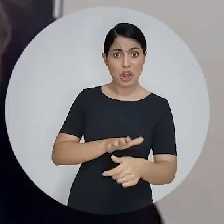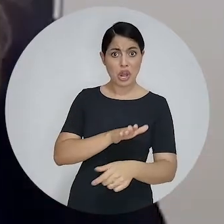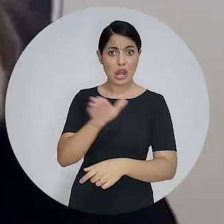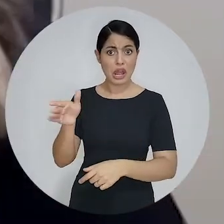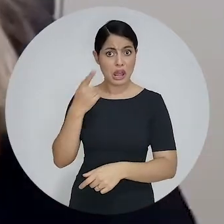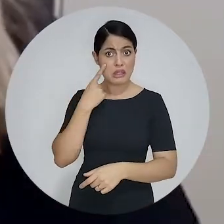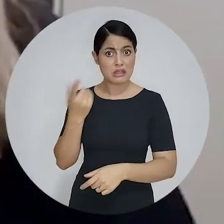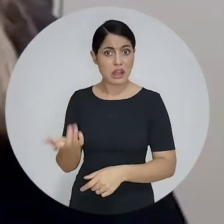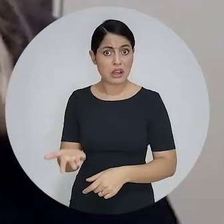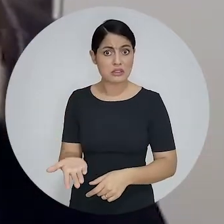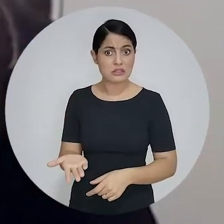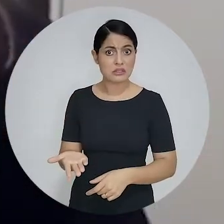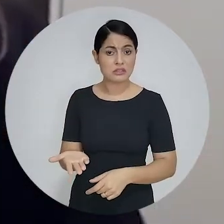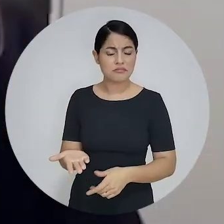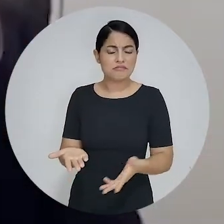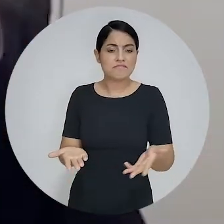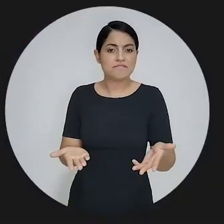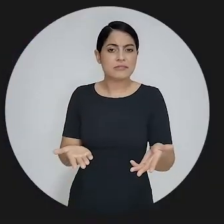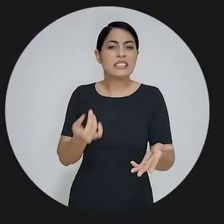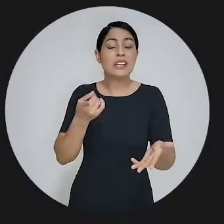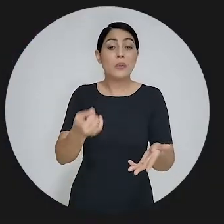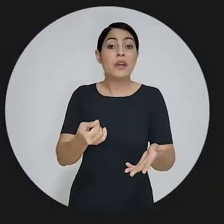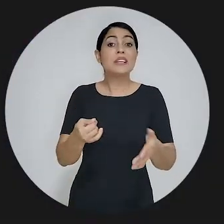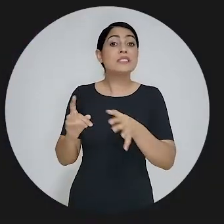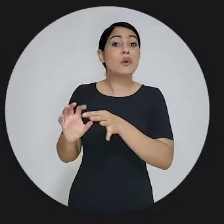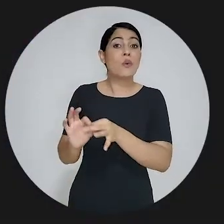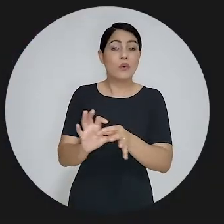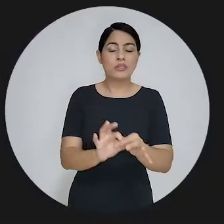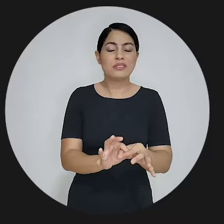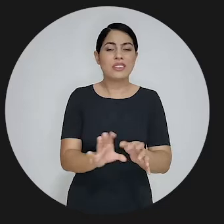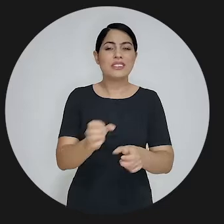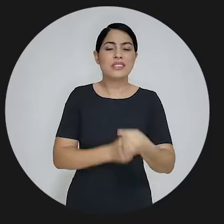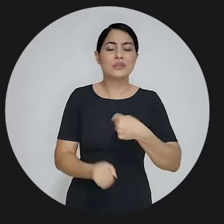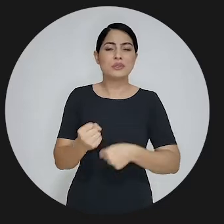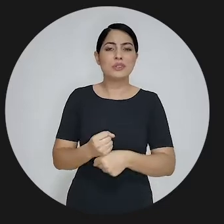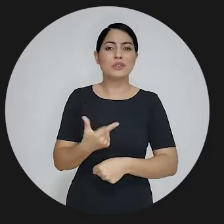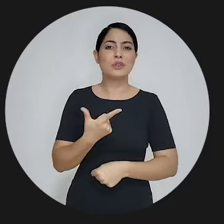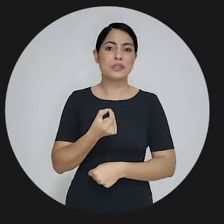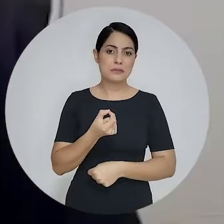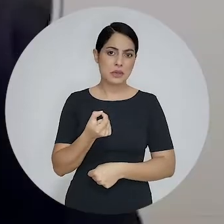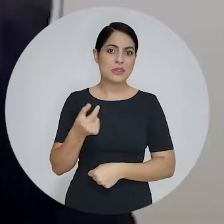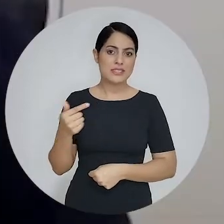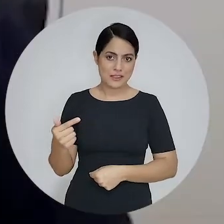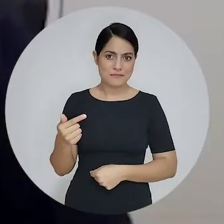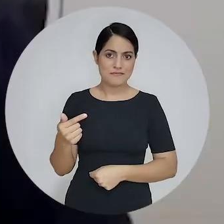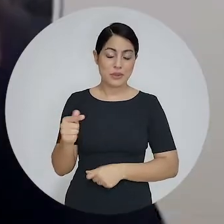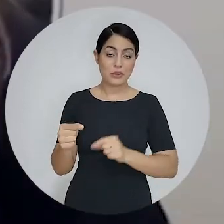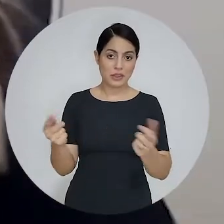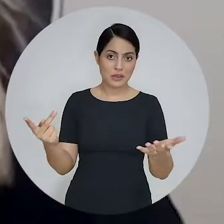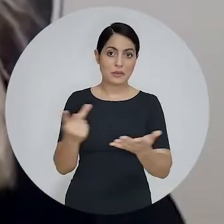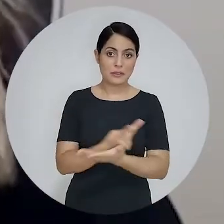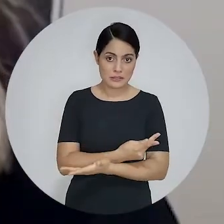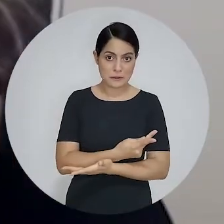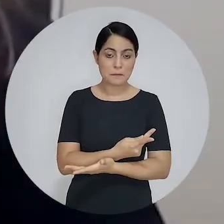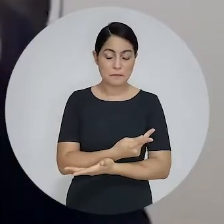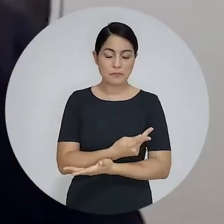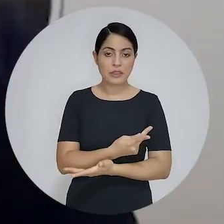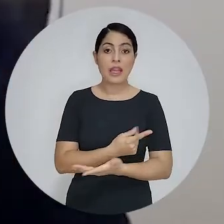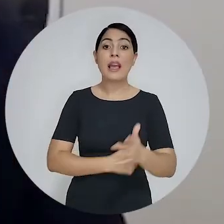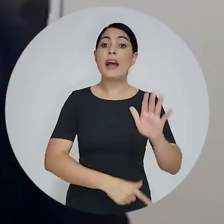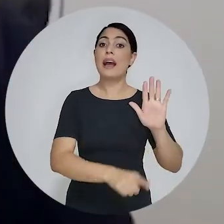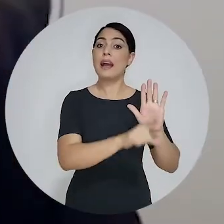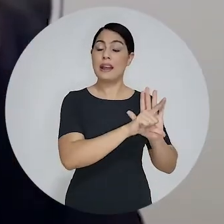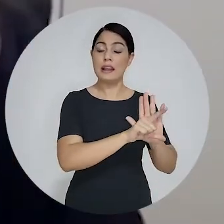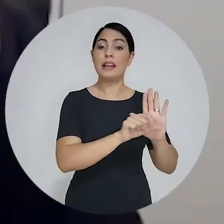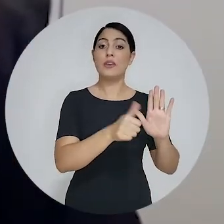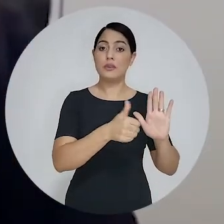interesse de agir para promover demanda judicial? Essa questão, ela é polemizada desde 2007, que foi quando a